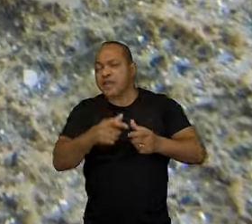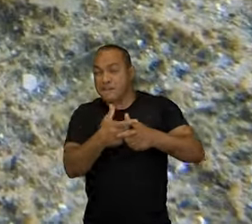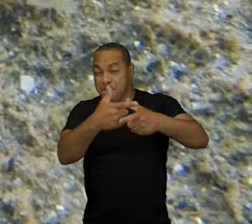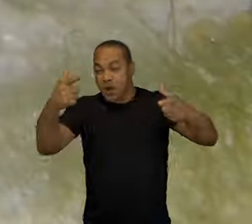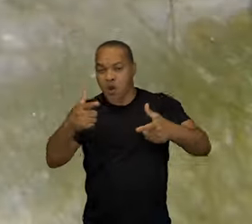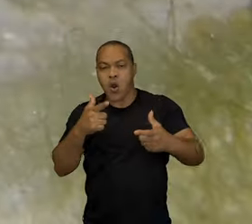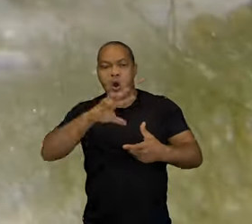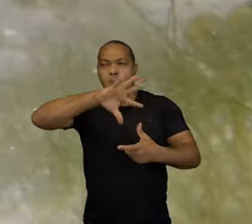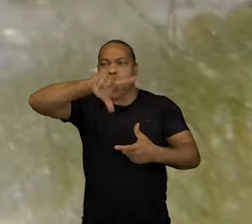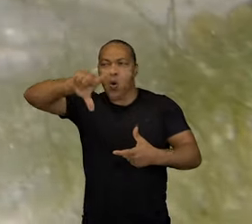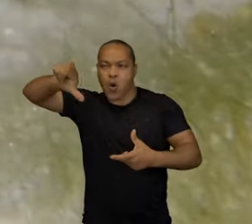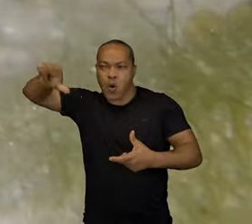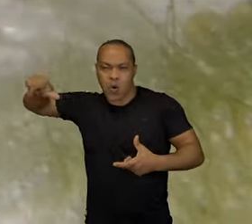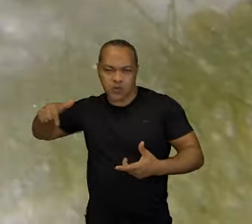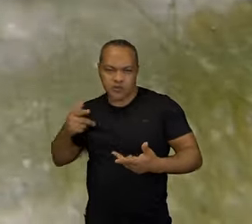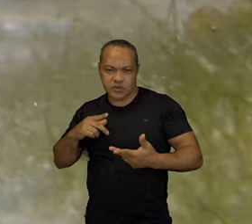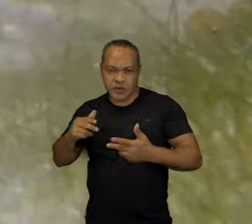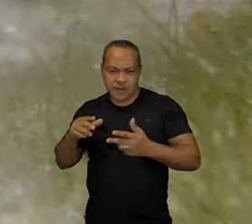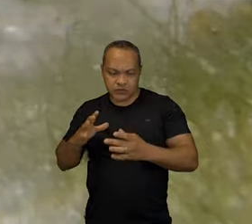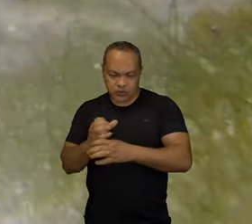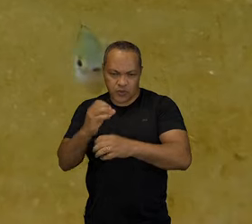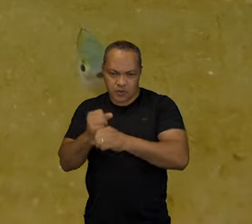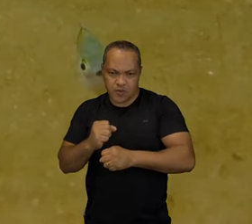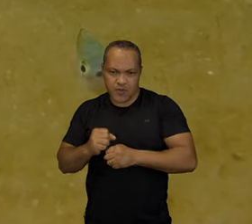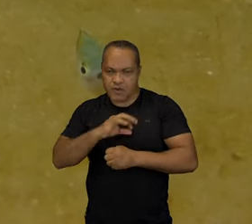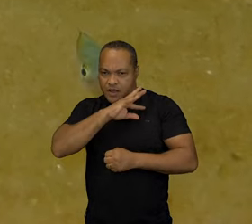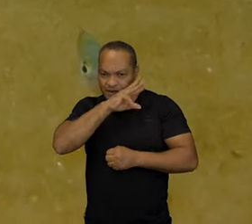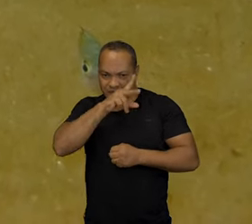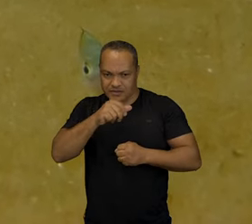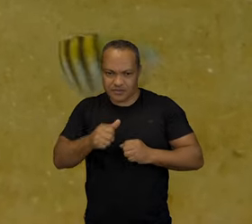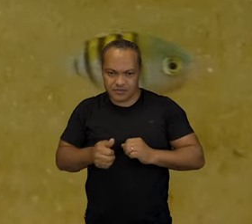as espécies de vertebrados terrestres somadas.